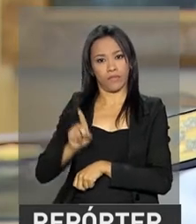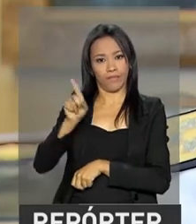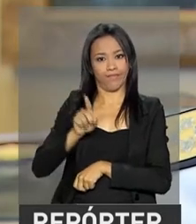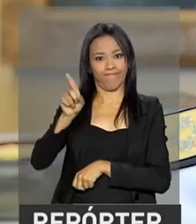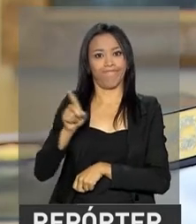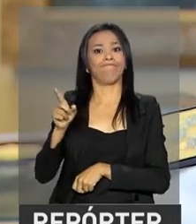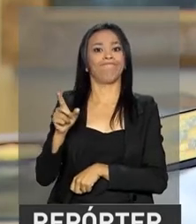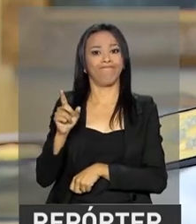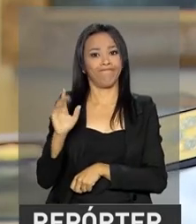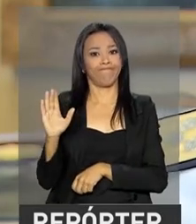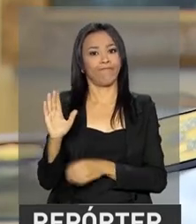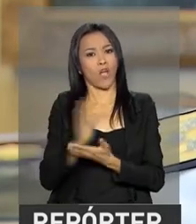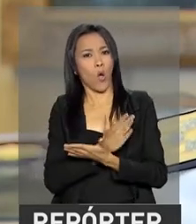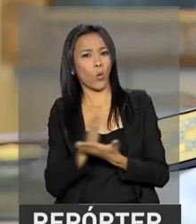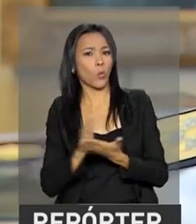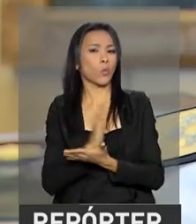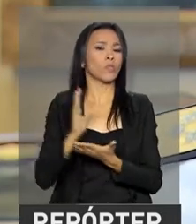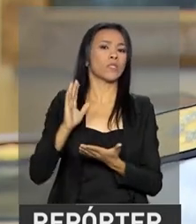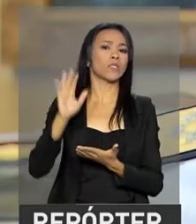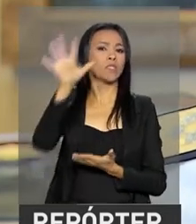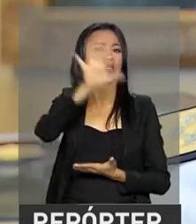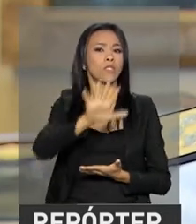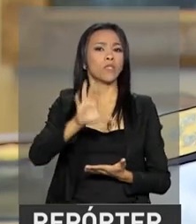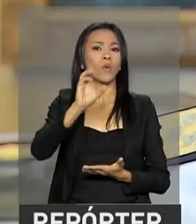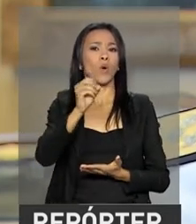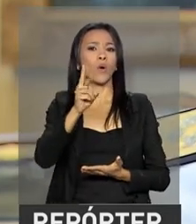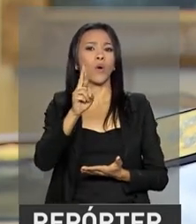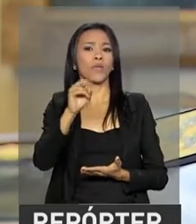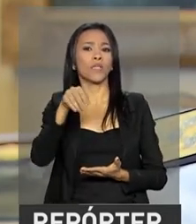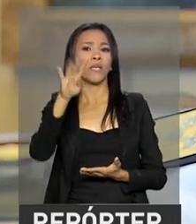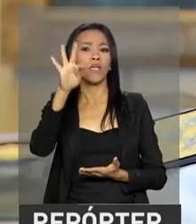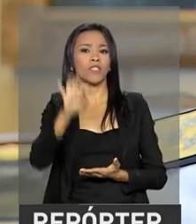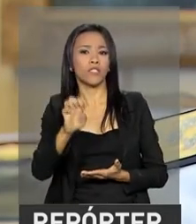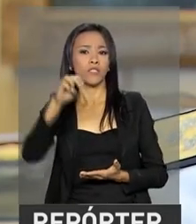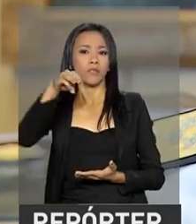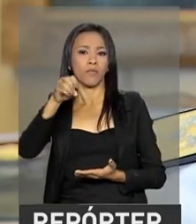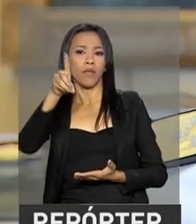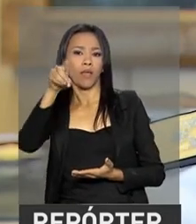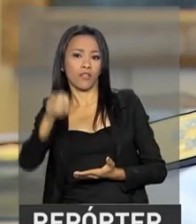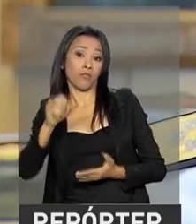e algumas no Oriente Médio. Mas ainda depende de uma decisão política.